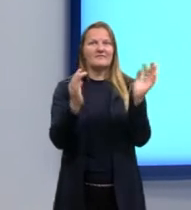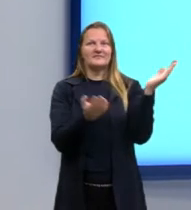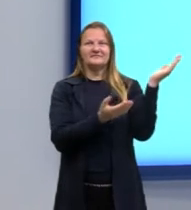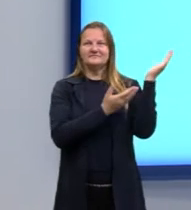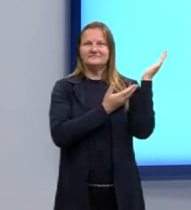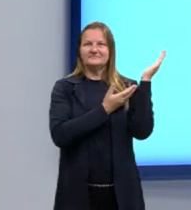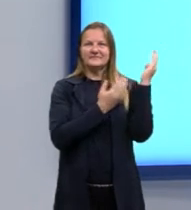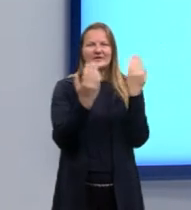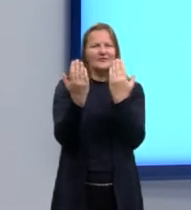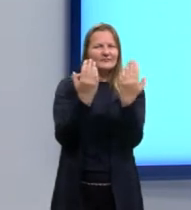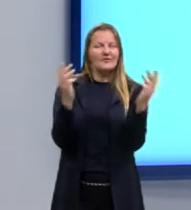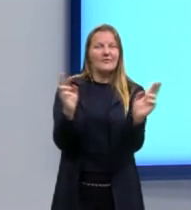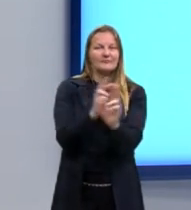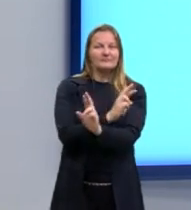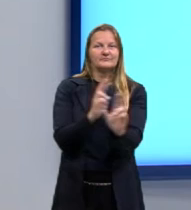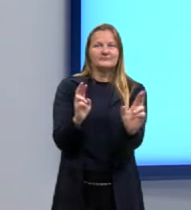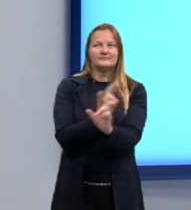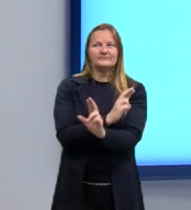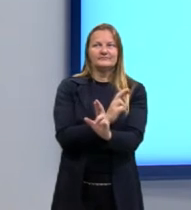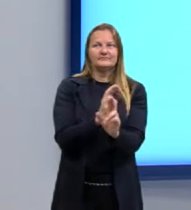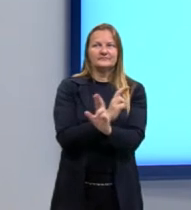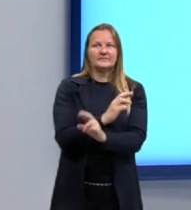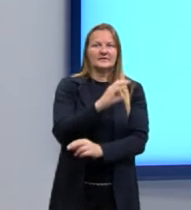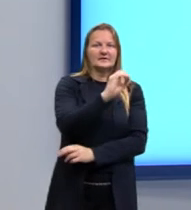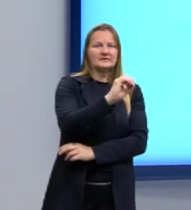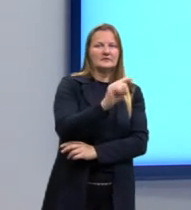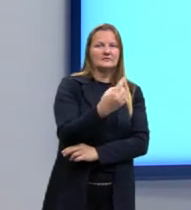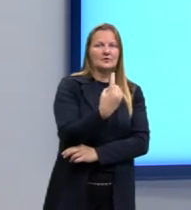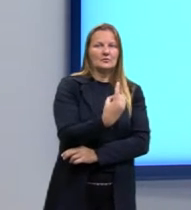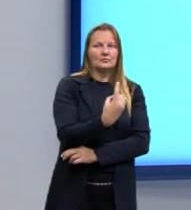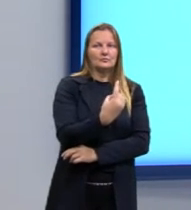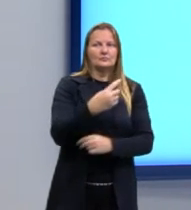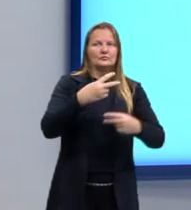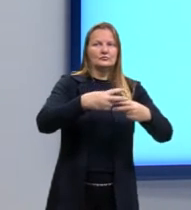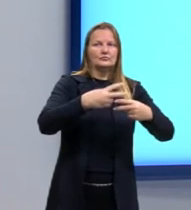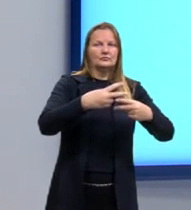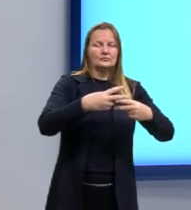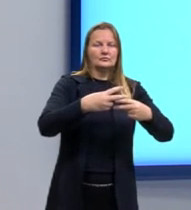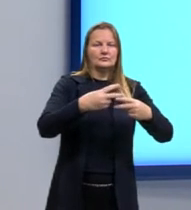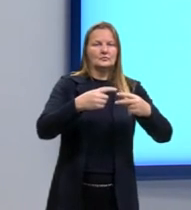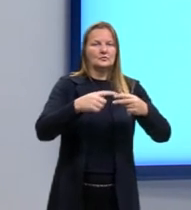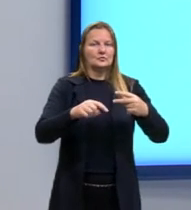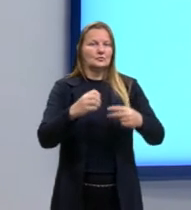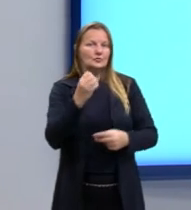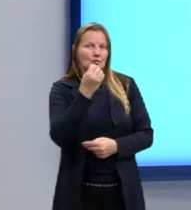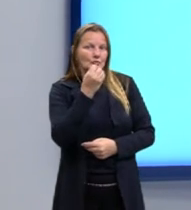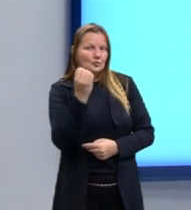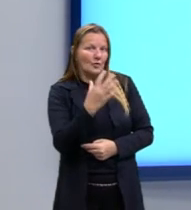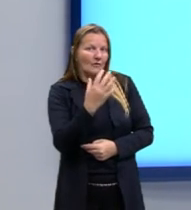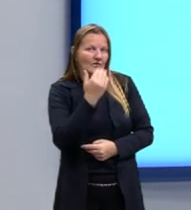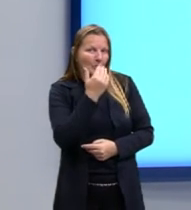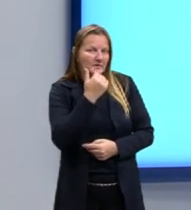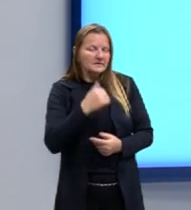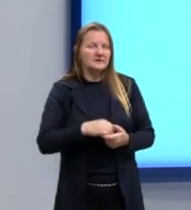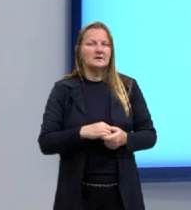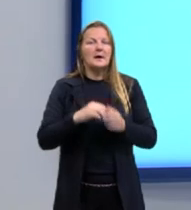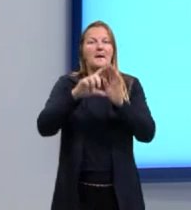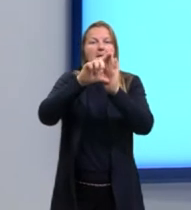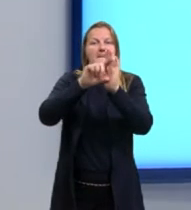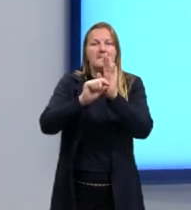que nós chegamos né o 0,1 que era o coeficiente da Ração nova tem que ser menor do